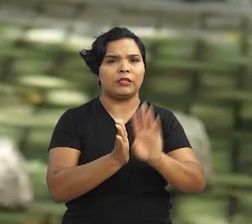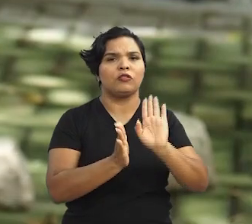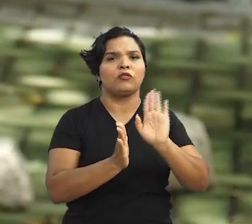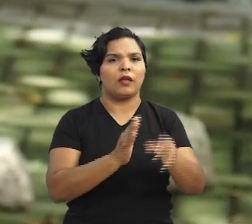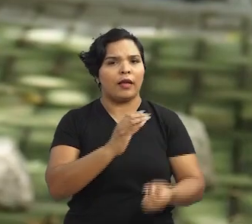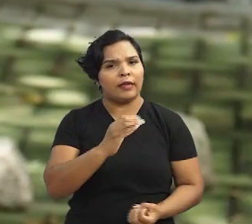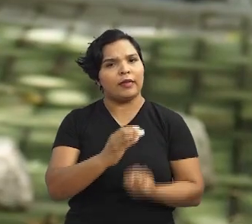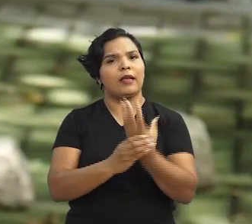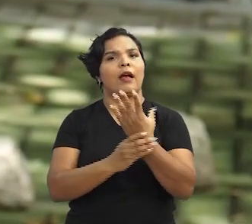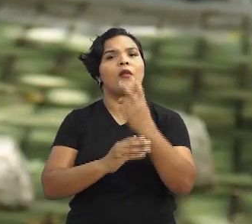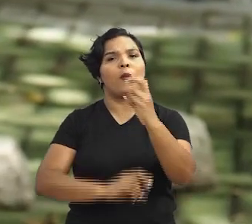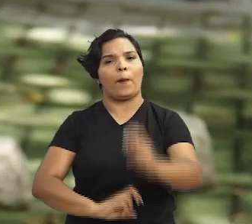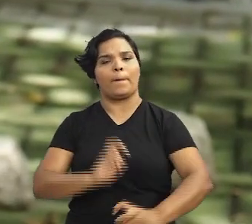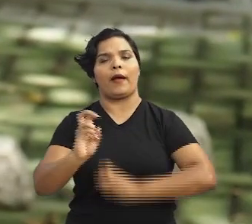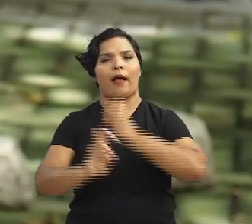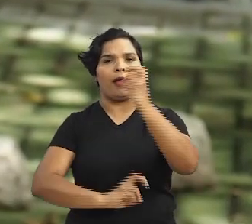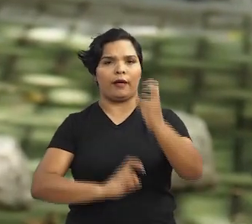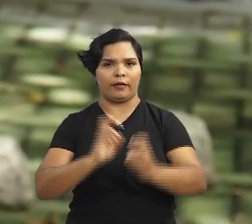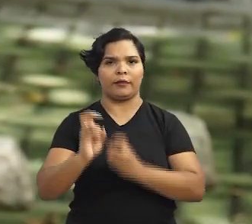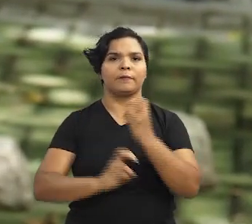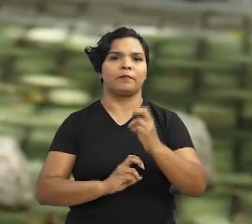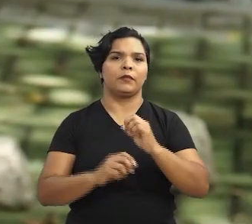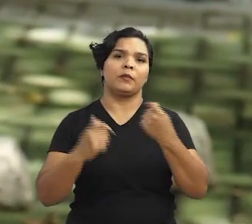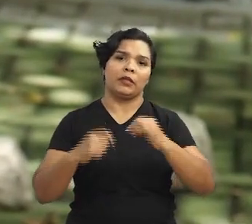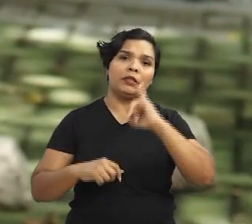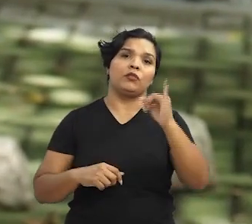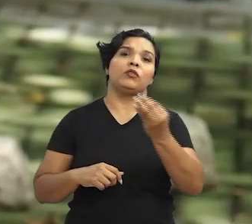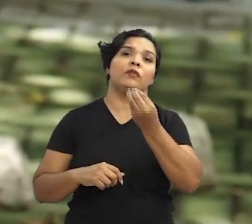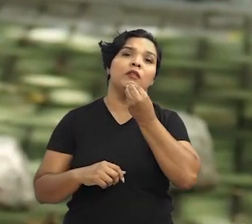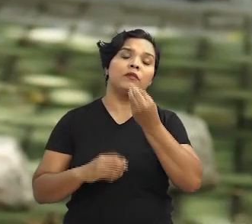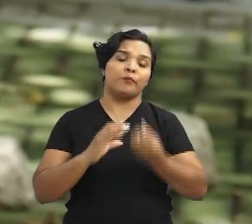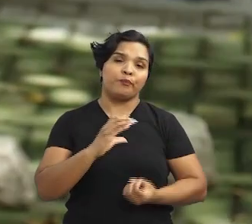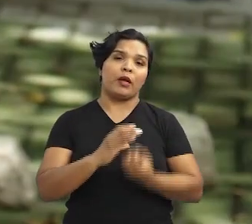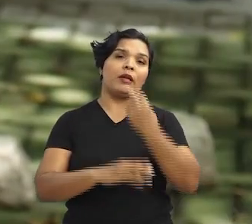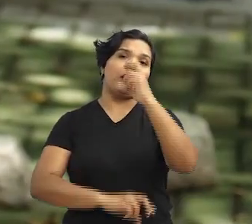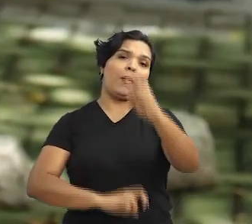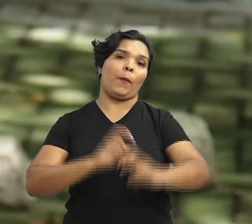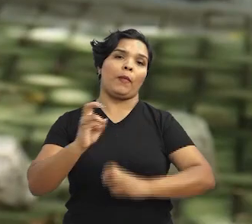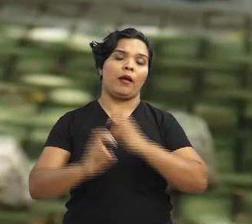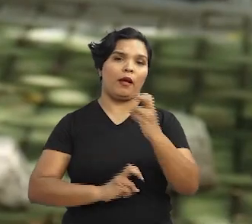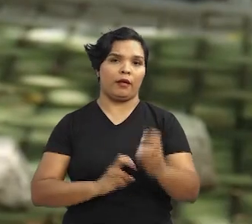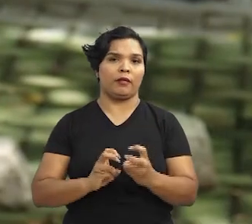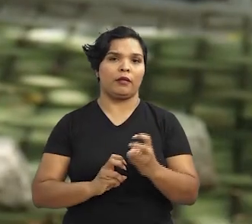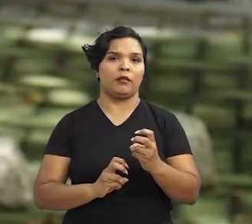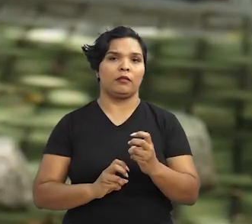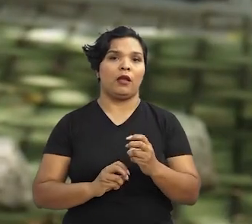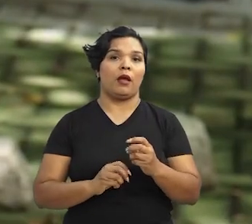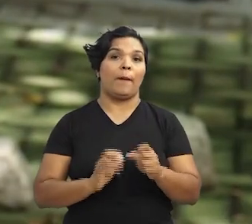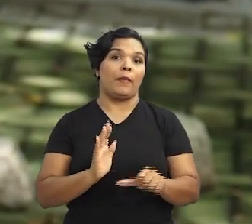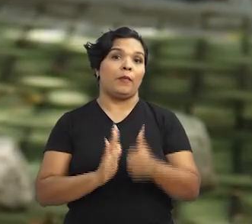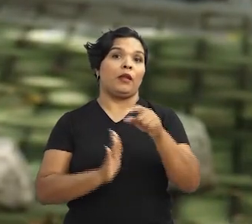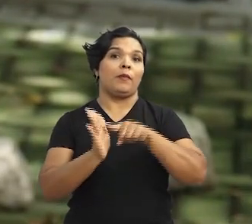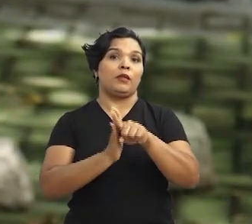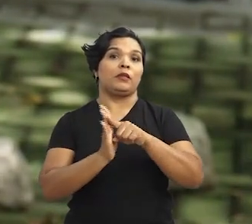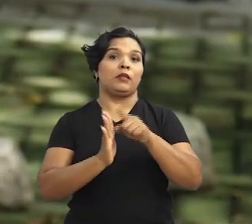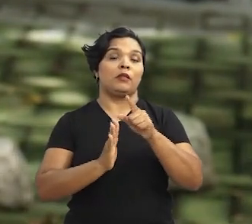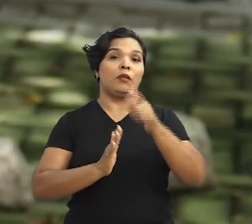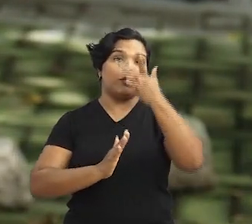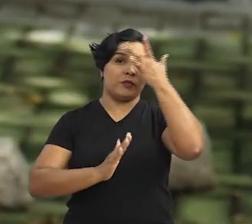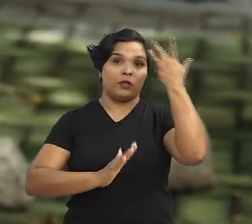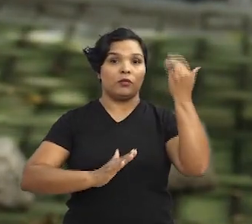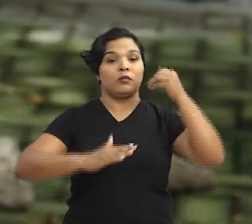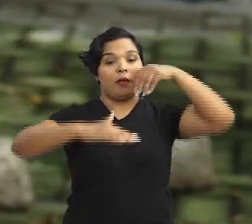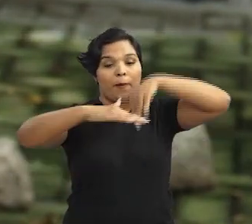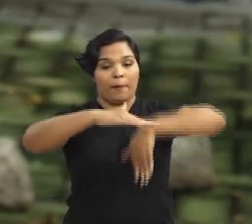universidade subsidiaram a criação do parque, né? Você tinha que ter uma justificativa para criar um parque, né? E as primeiras pesquisas com mergulhadores, né,